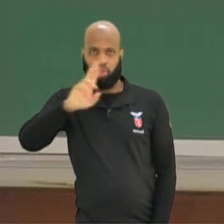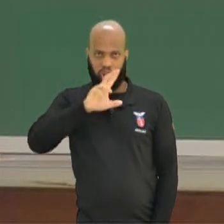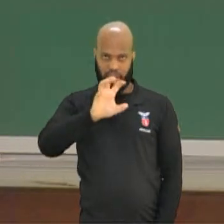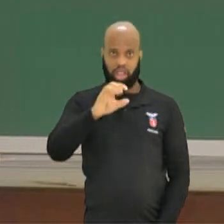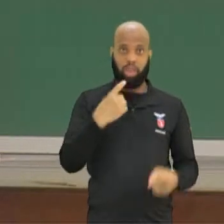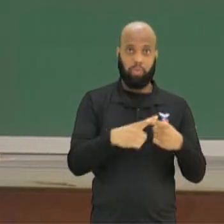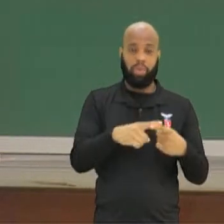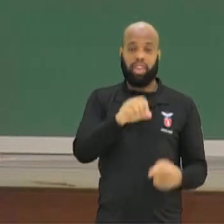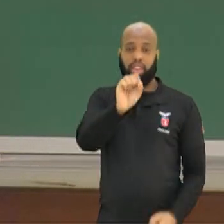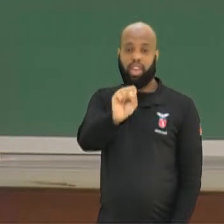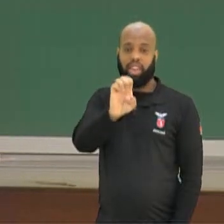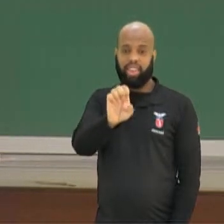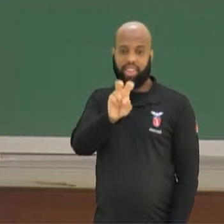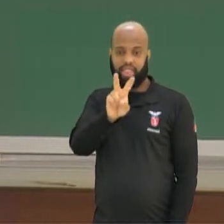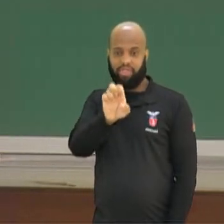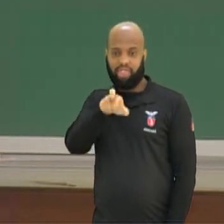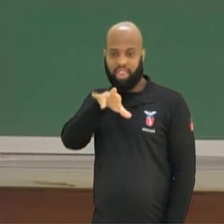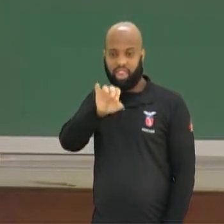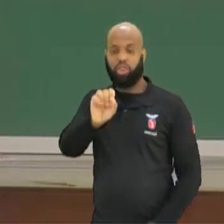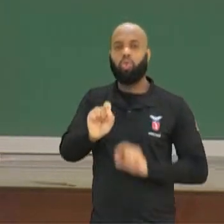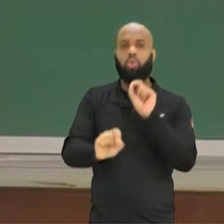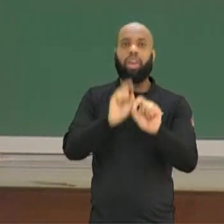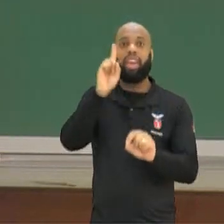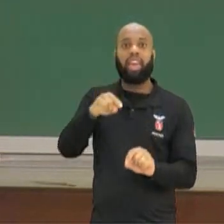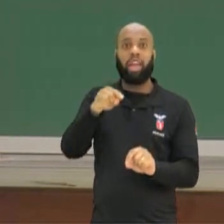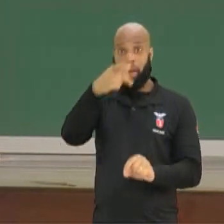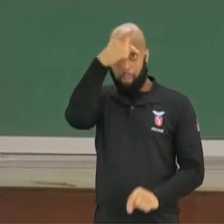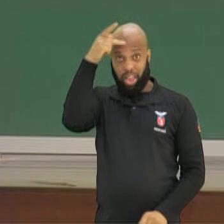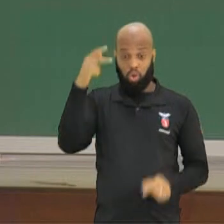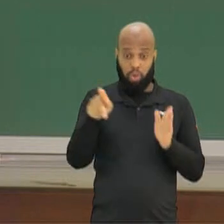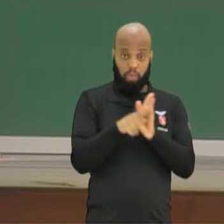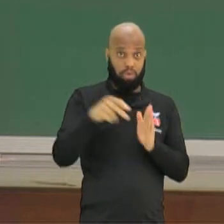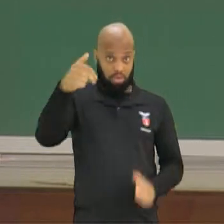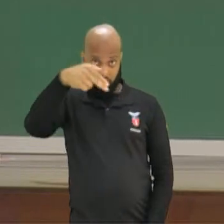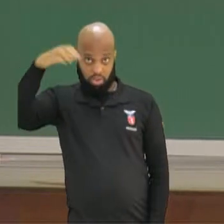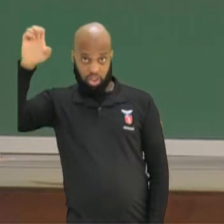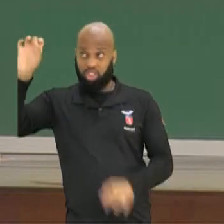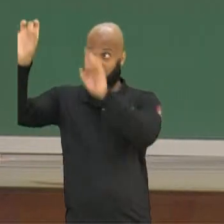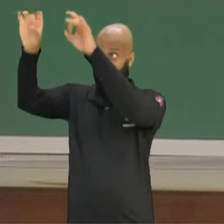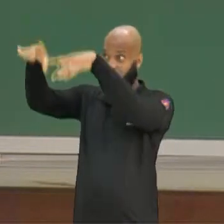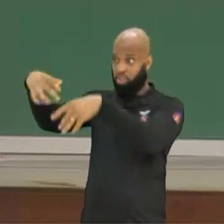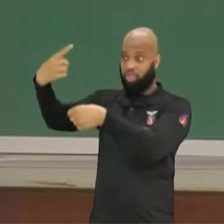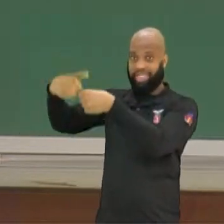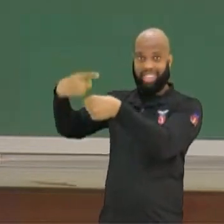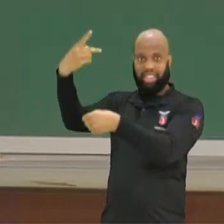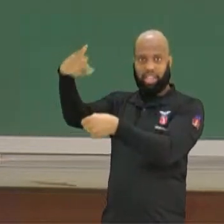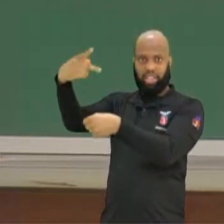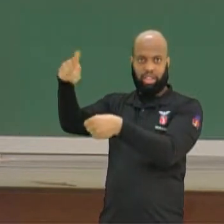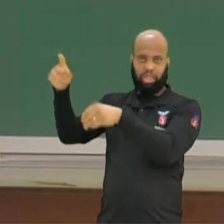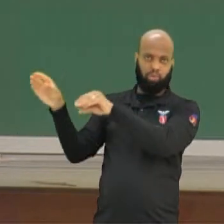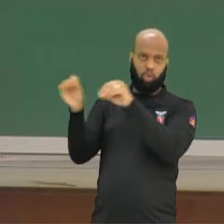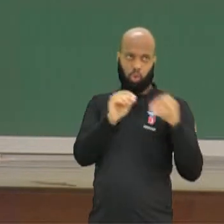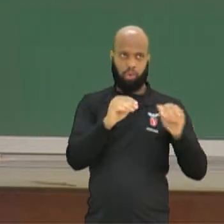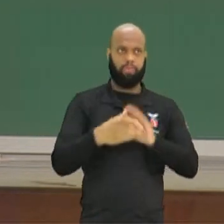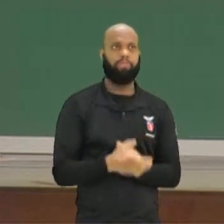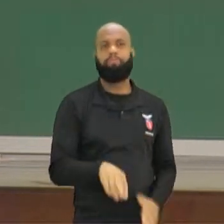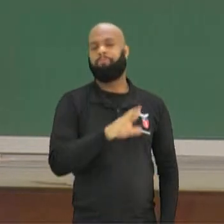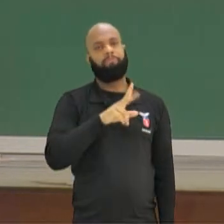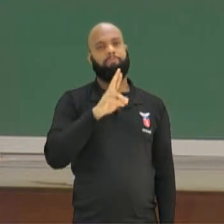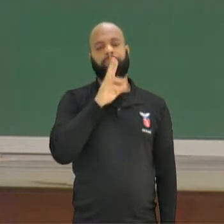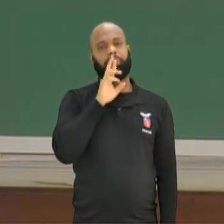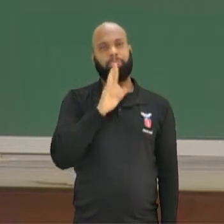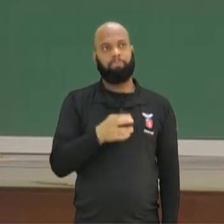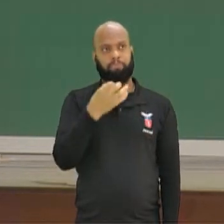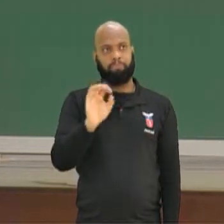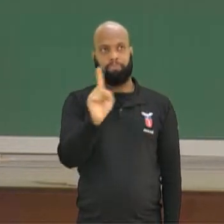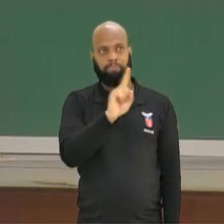é um nordestino retirante, certo? Viajantes, a gente pode pensar qualquer pessoa que viaja. Extrapolou o texto. Então, não é a resposta